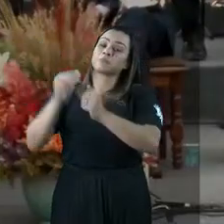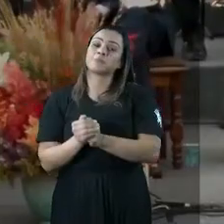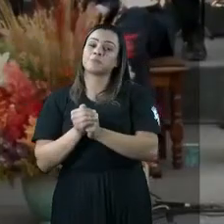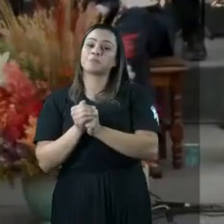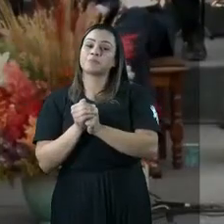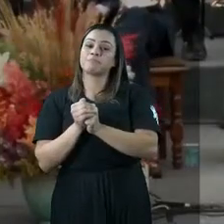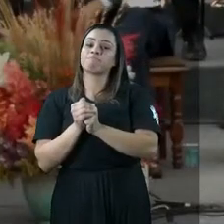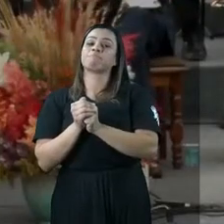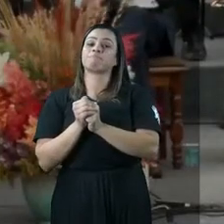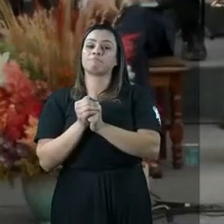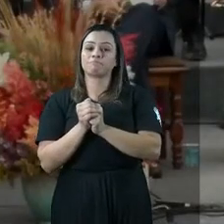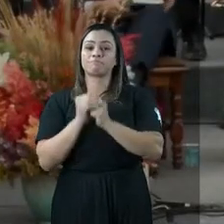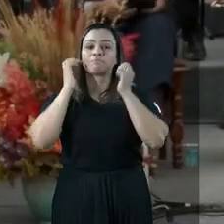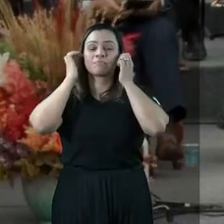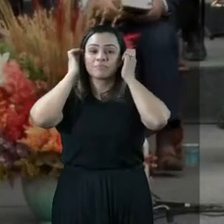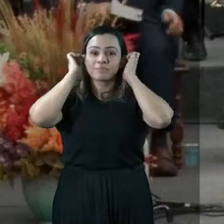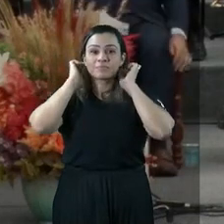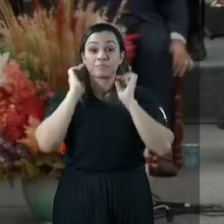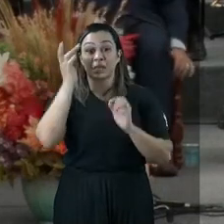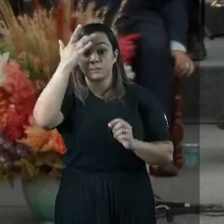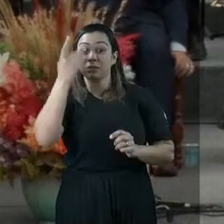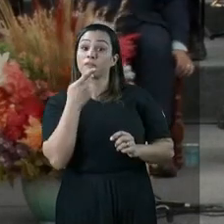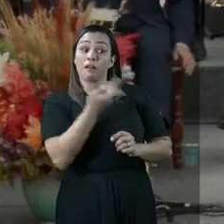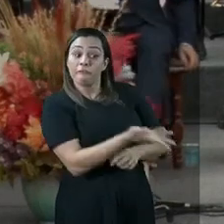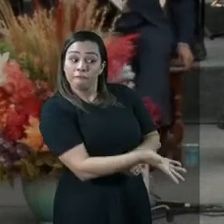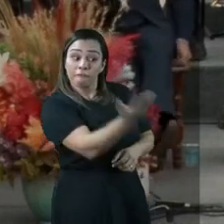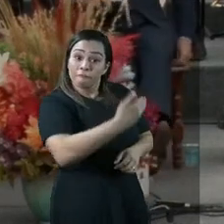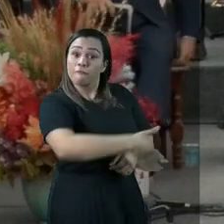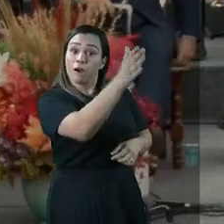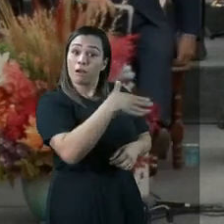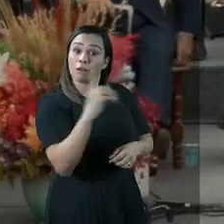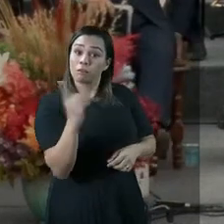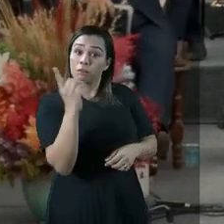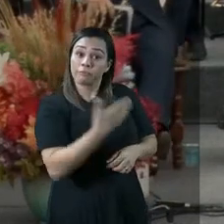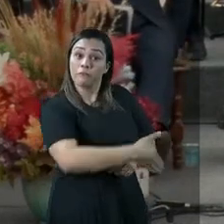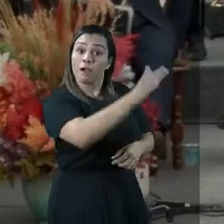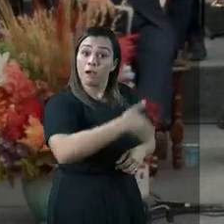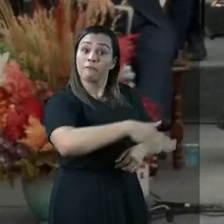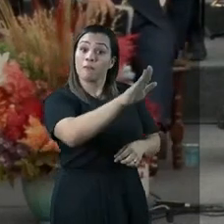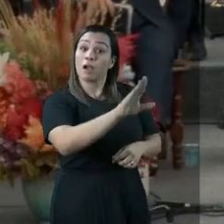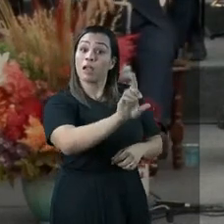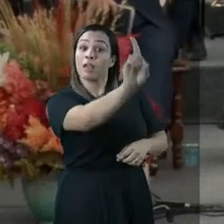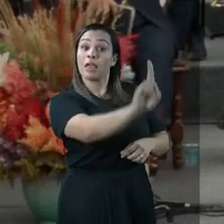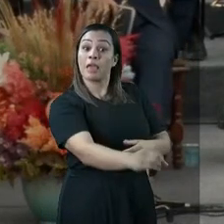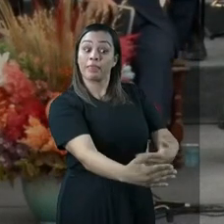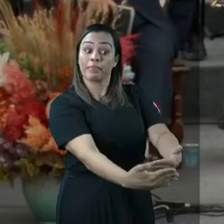Vai na frente, Davi. Não posso. A palavra diante no hebraico é